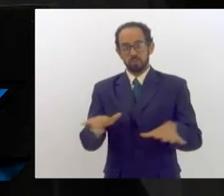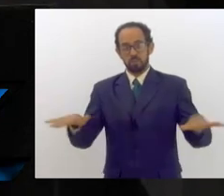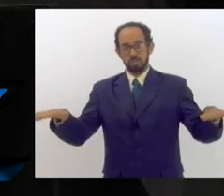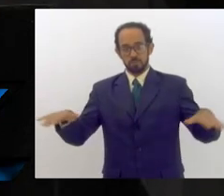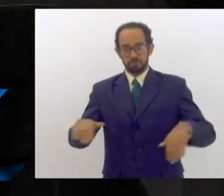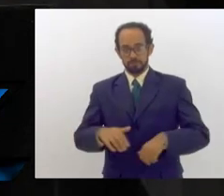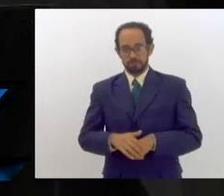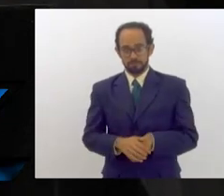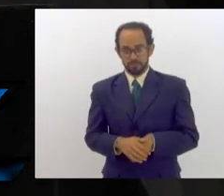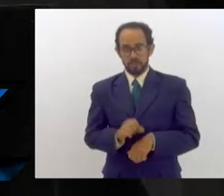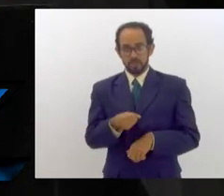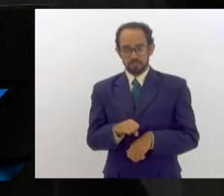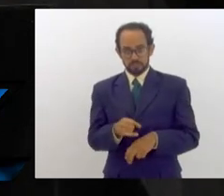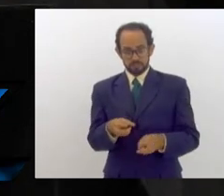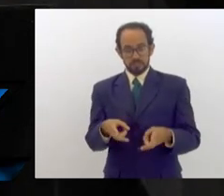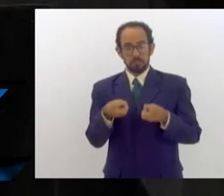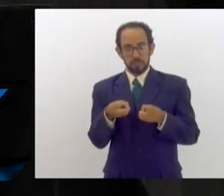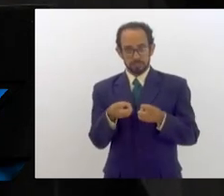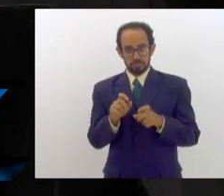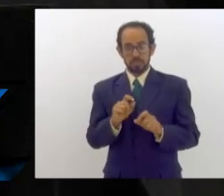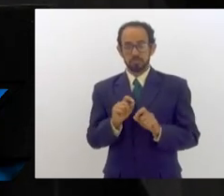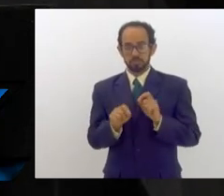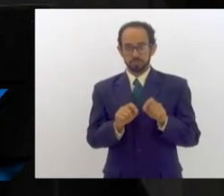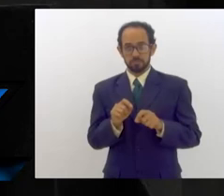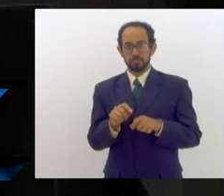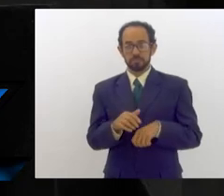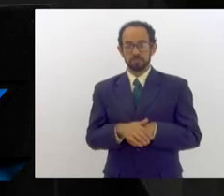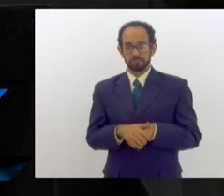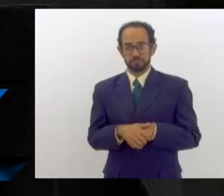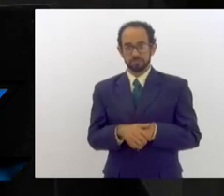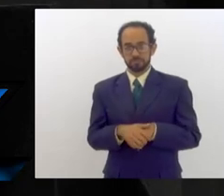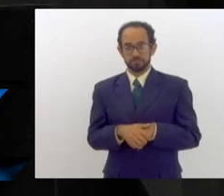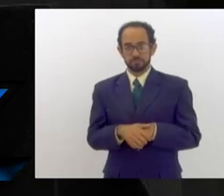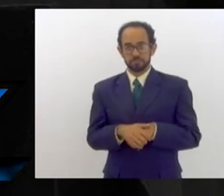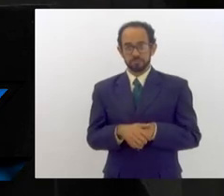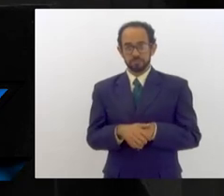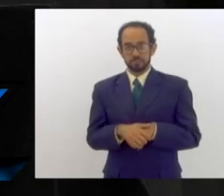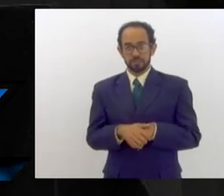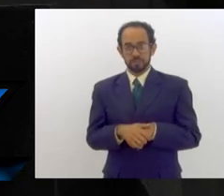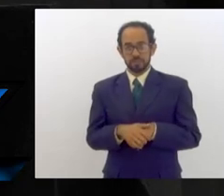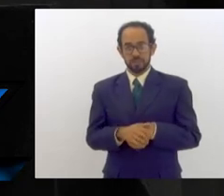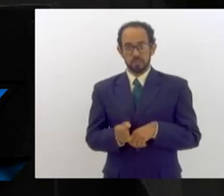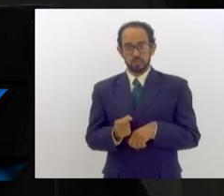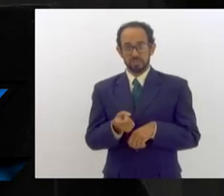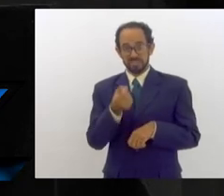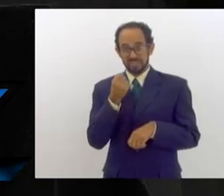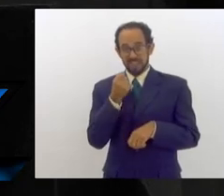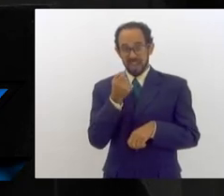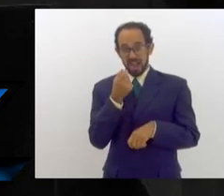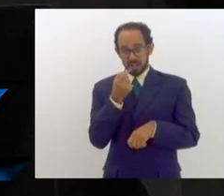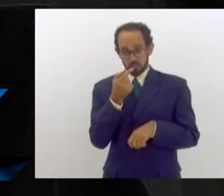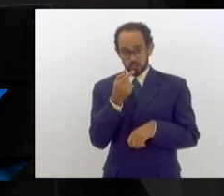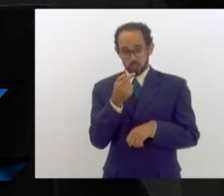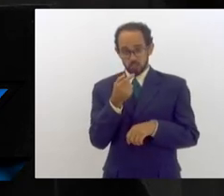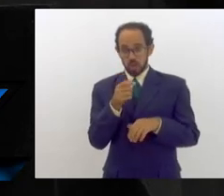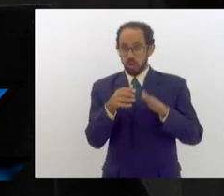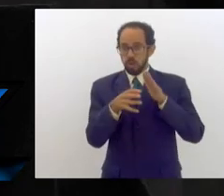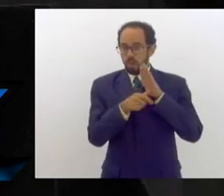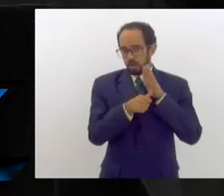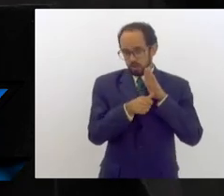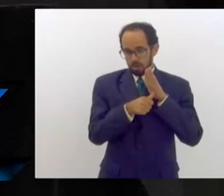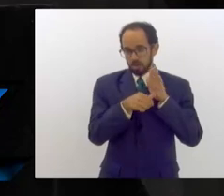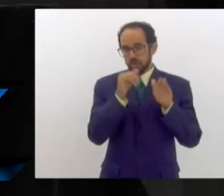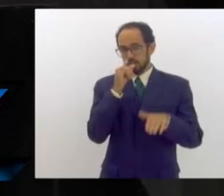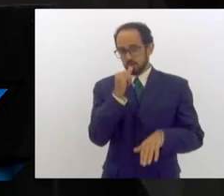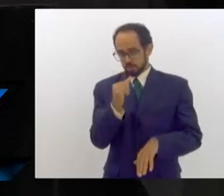Se você prestar atenção os gatos de energia aqueles gatilhos que você